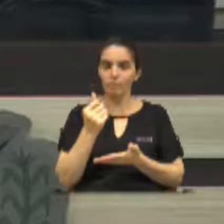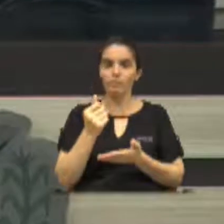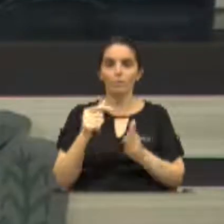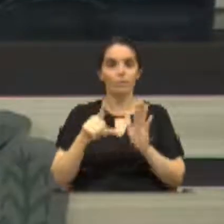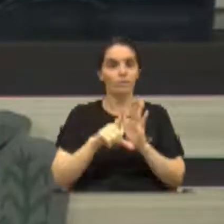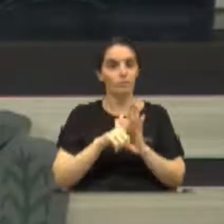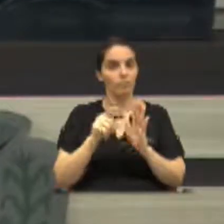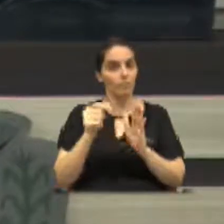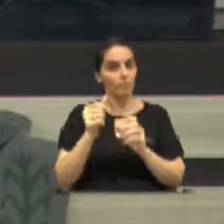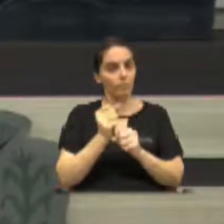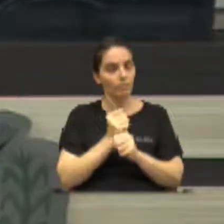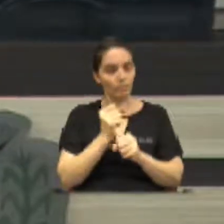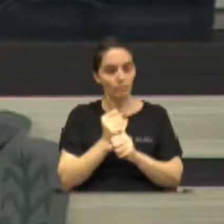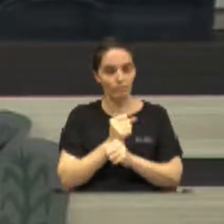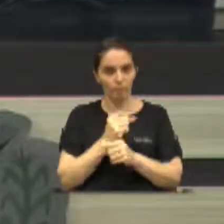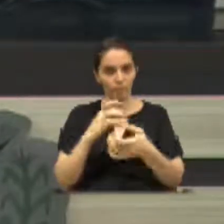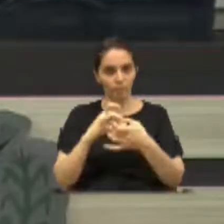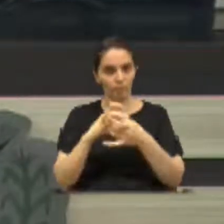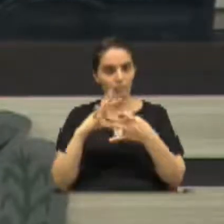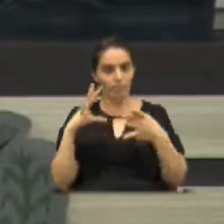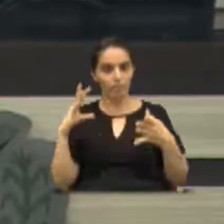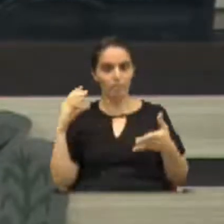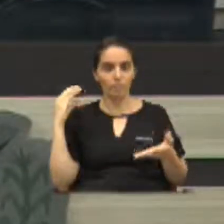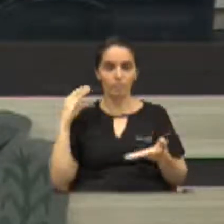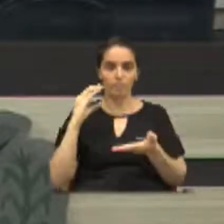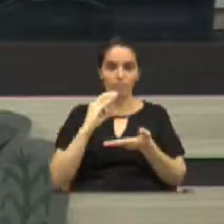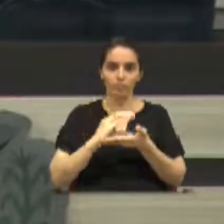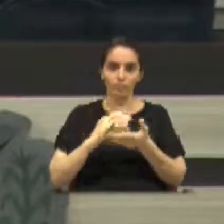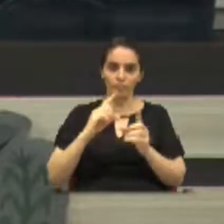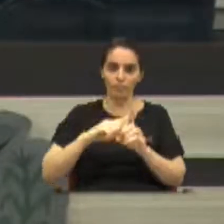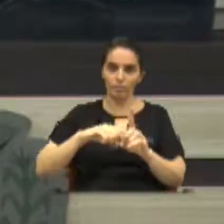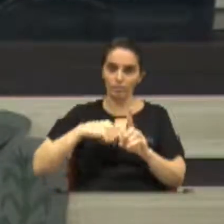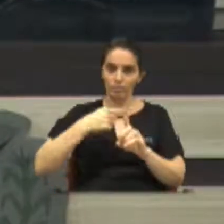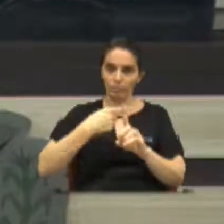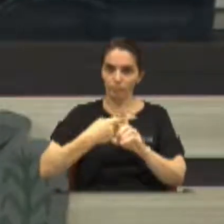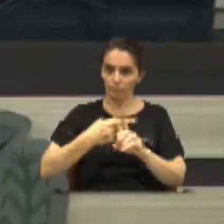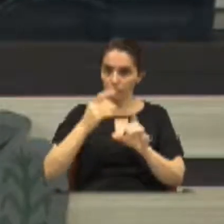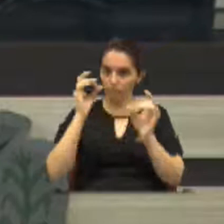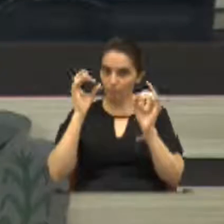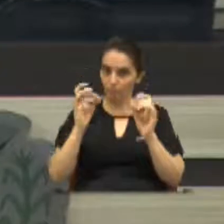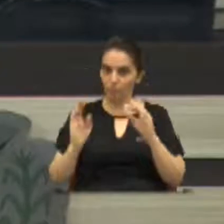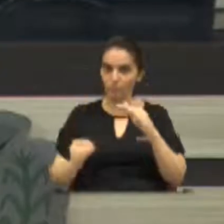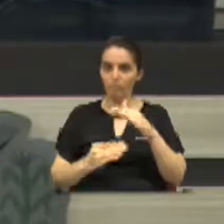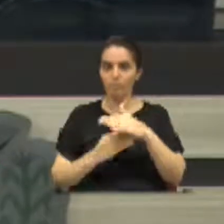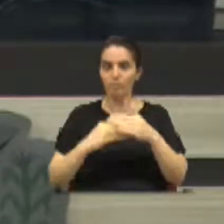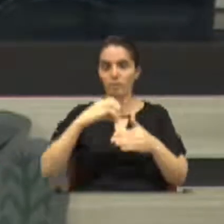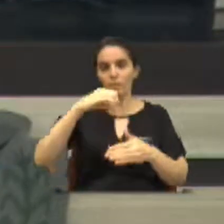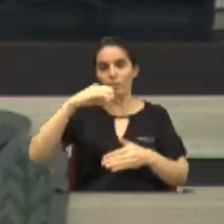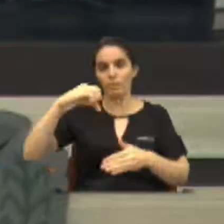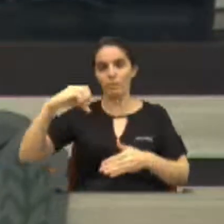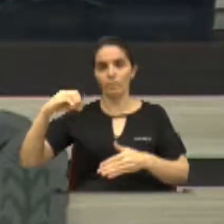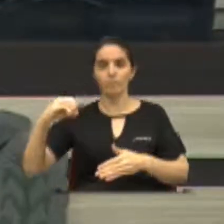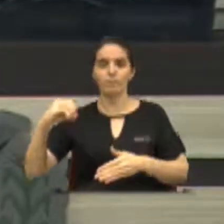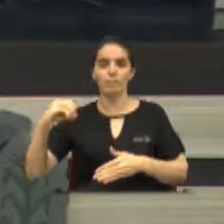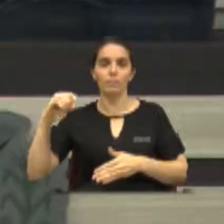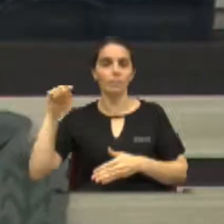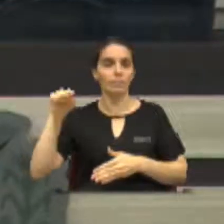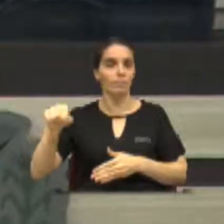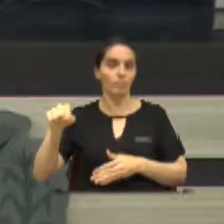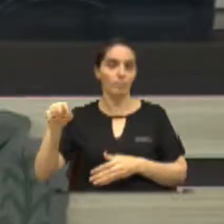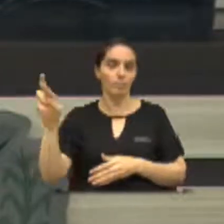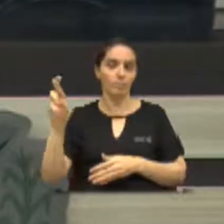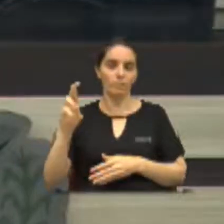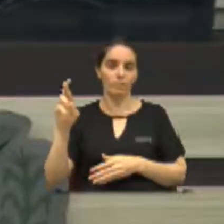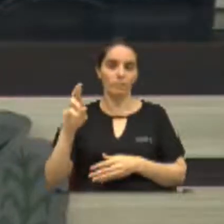Orçamentária Anual e autorização para crédito adicional especial até o limite de R$ 990 mil.